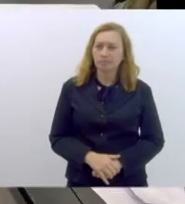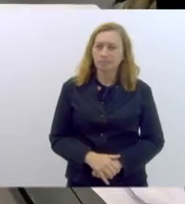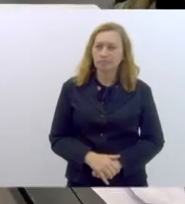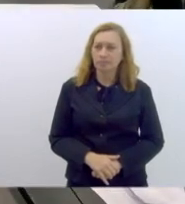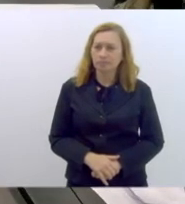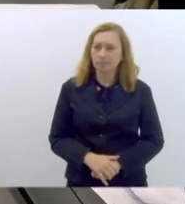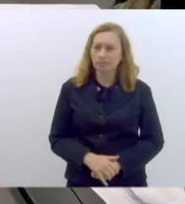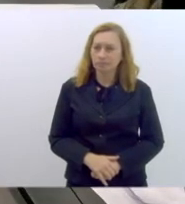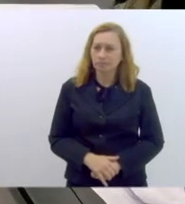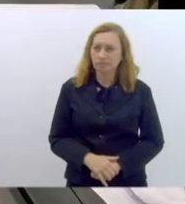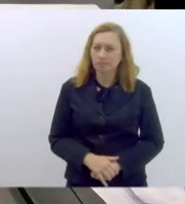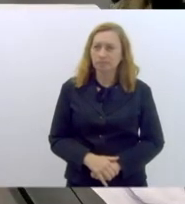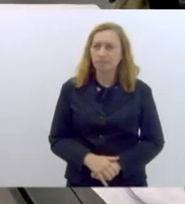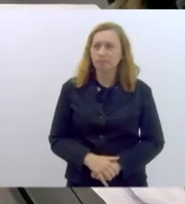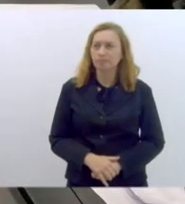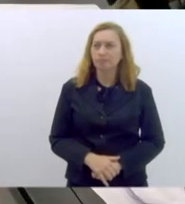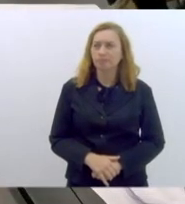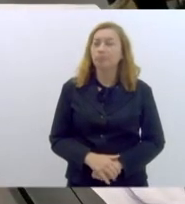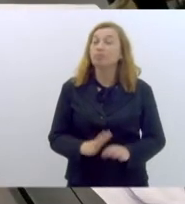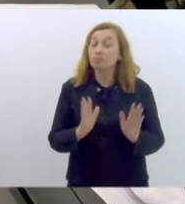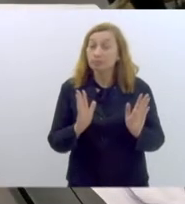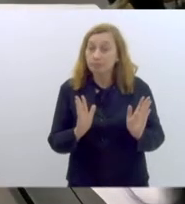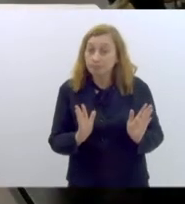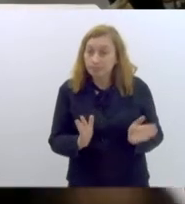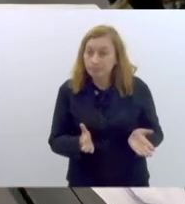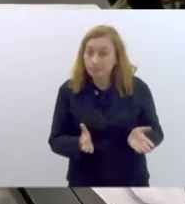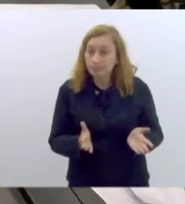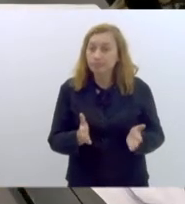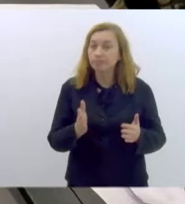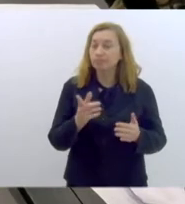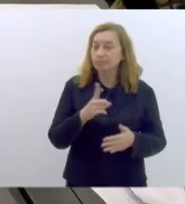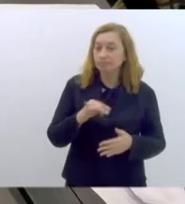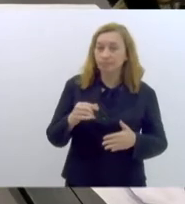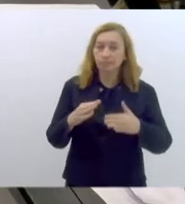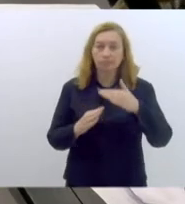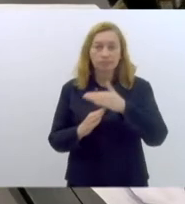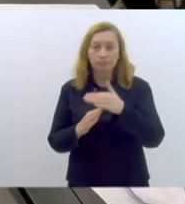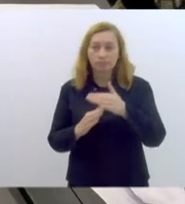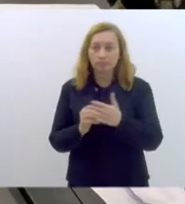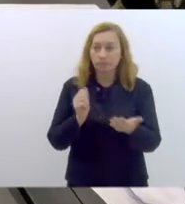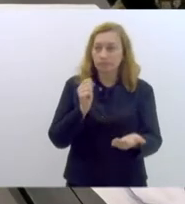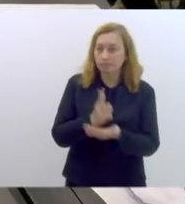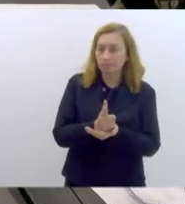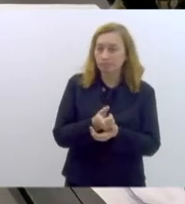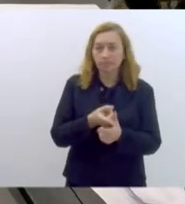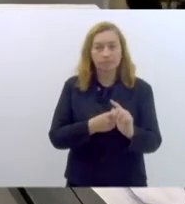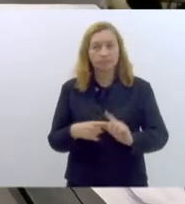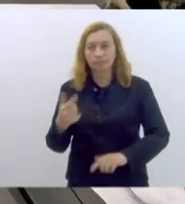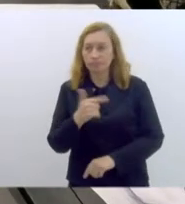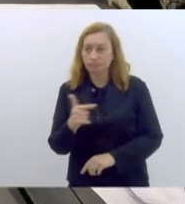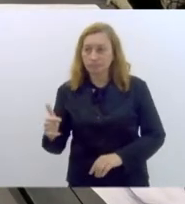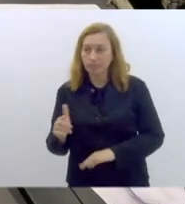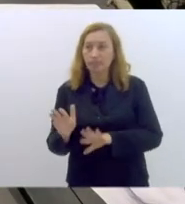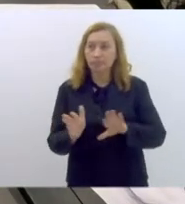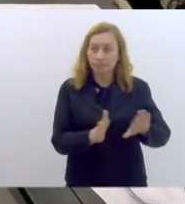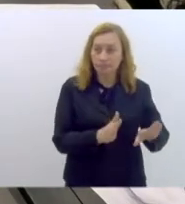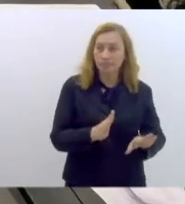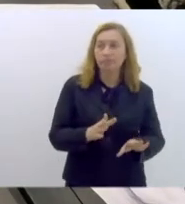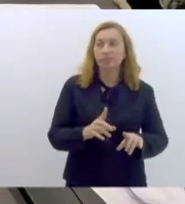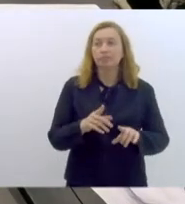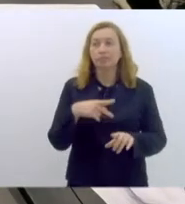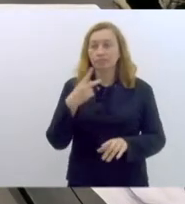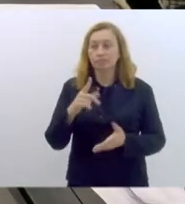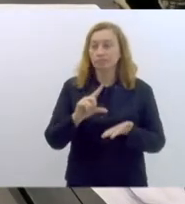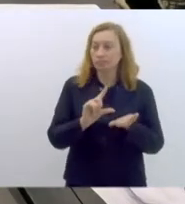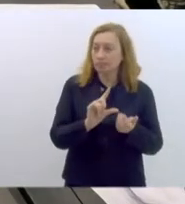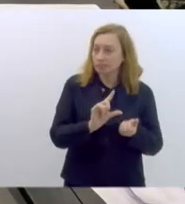Não foi. Foi. Hoje em dia não existe mais um limitador para pagamento da dívida. Só que, assim, como eu estava falando,